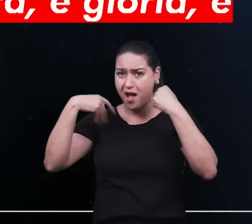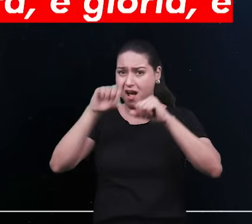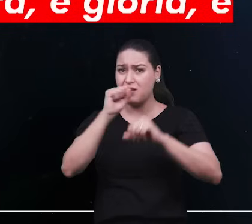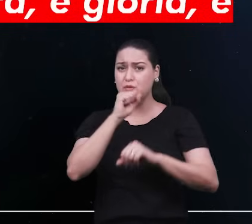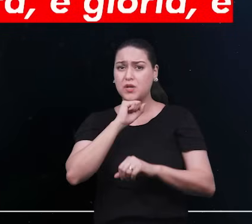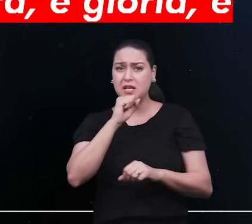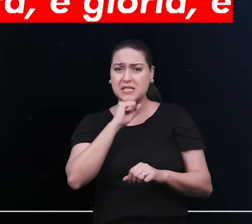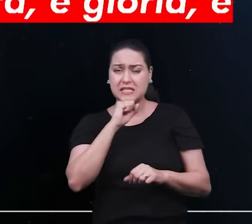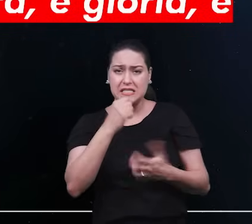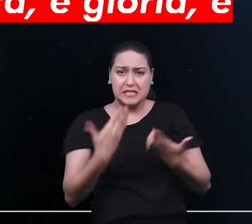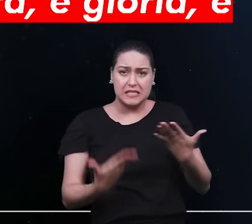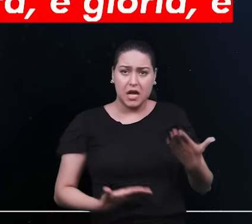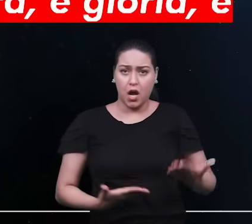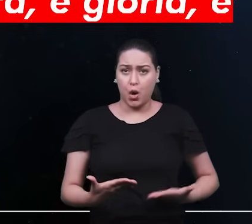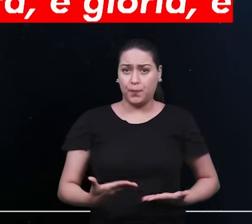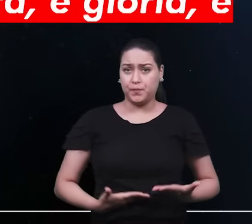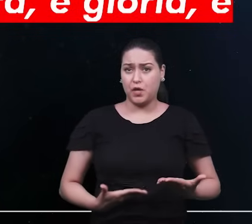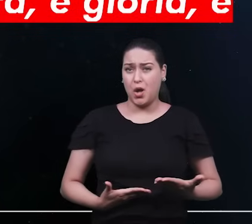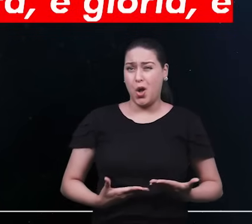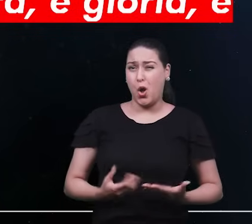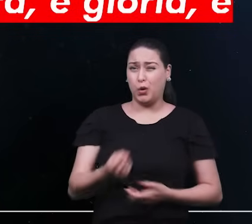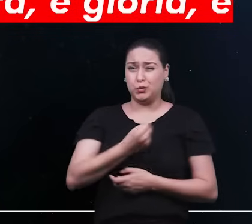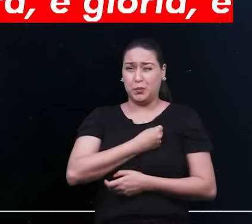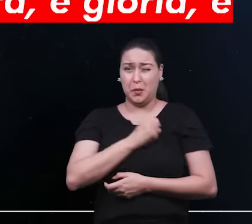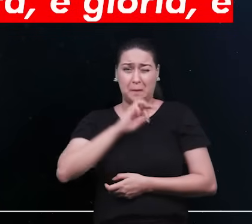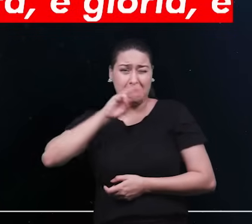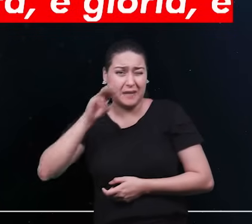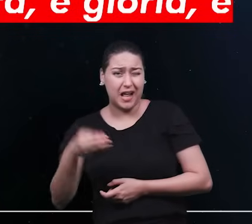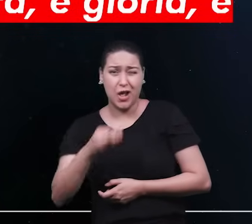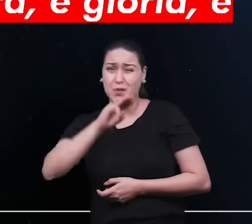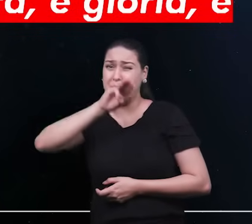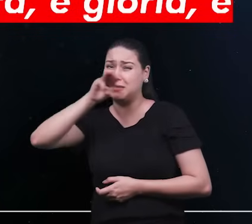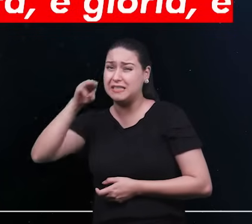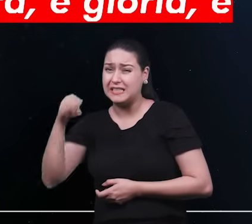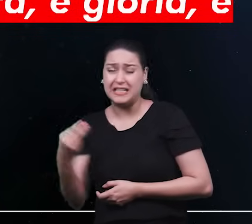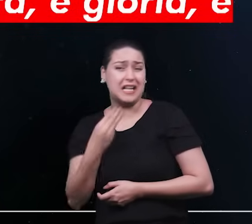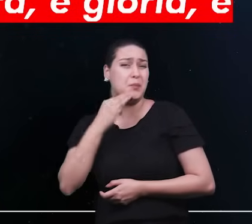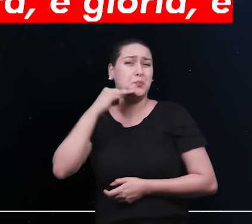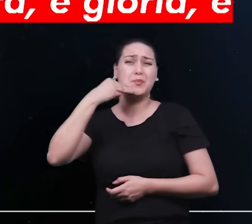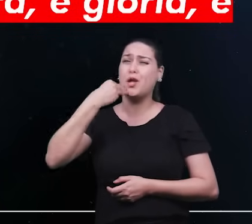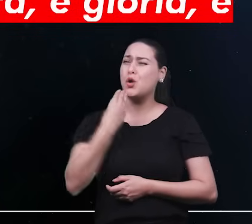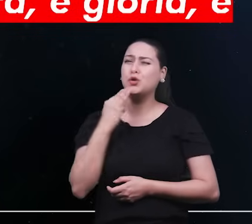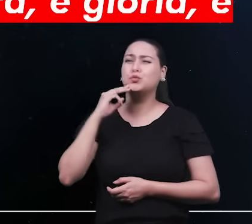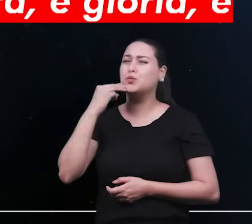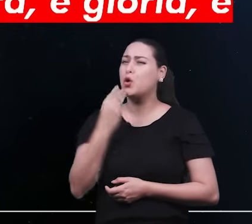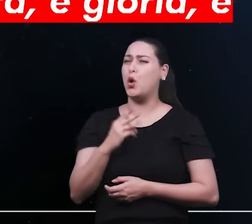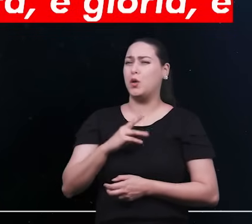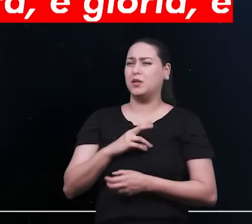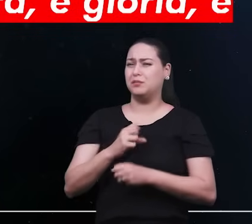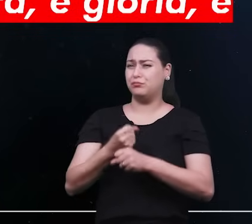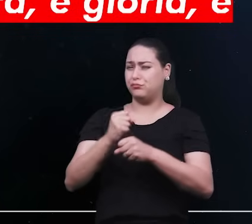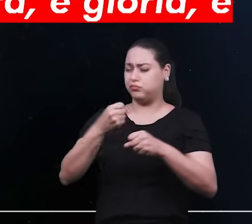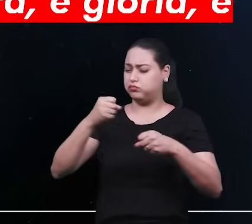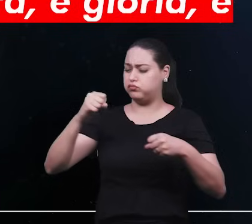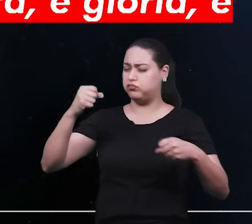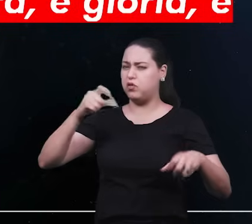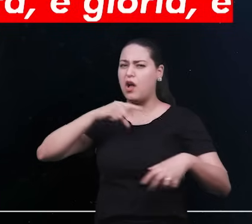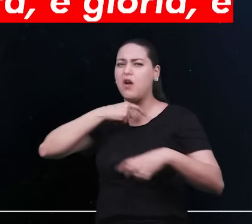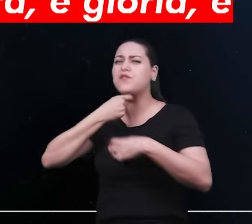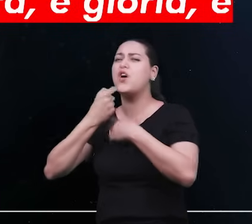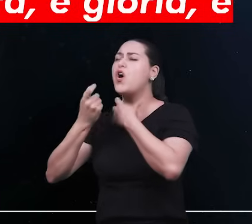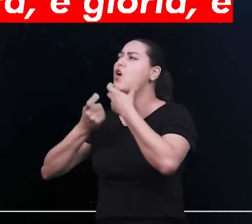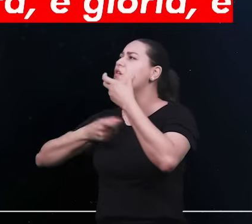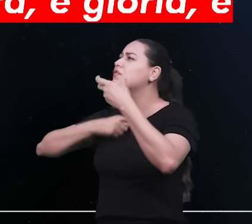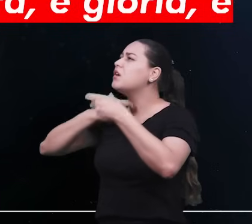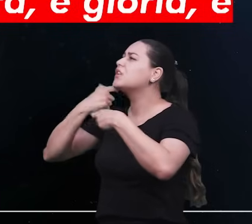dos anciãos, e era o número deles milhões de milhões e milhares de milhares, que com grande